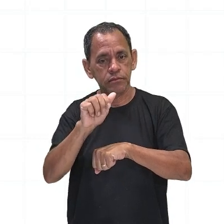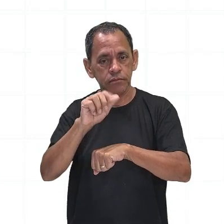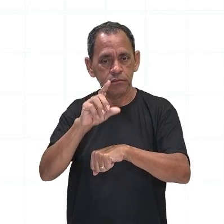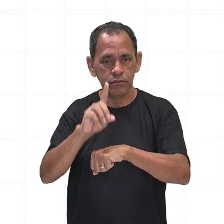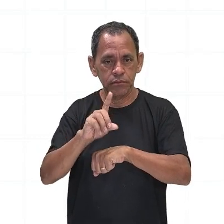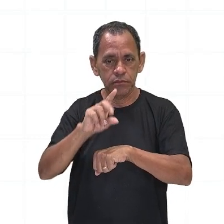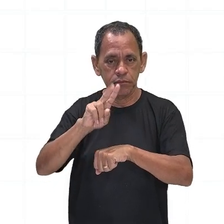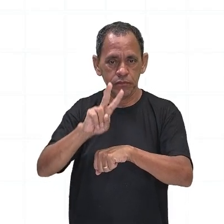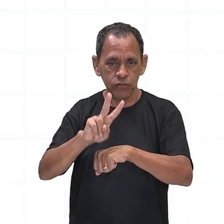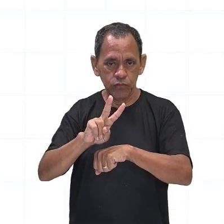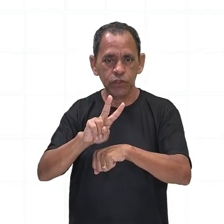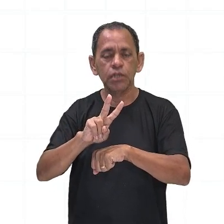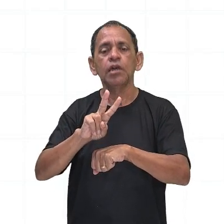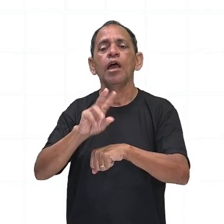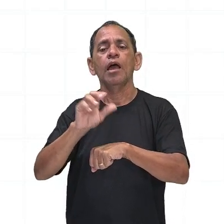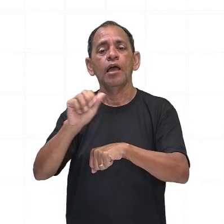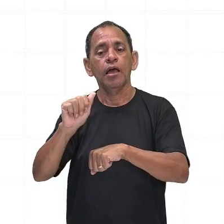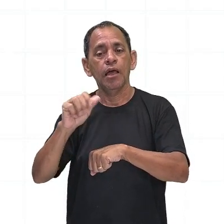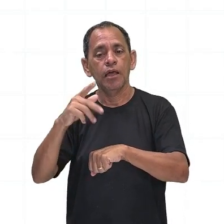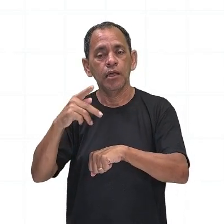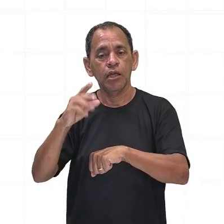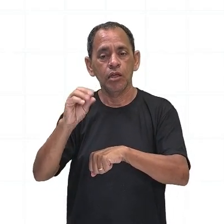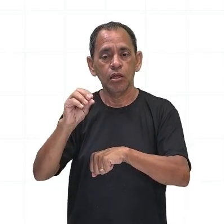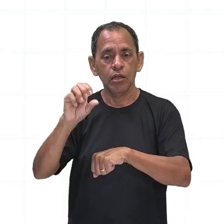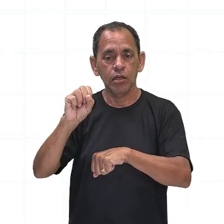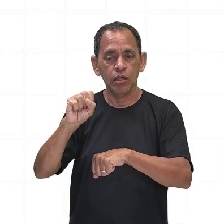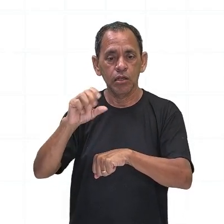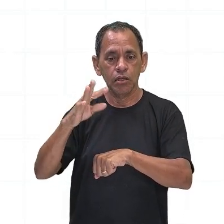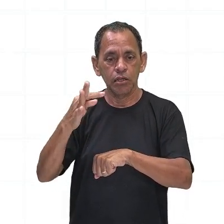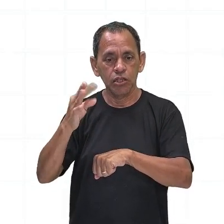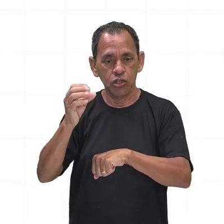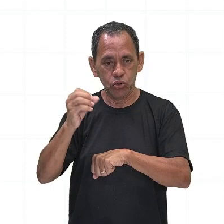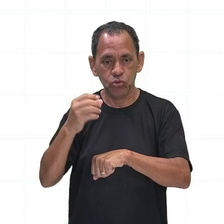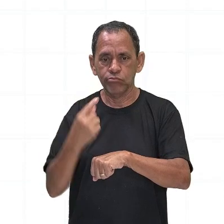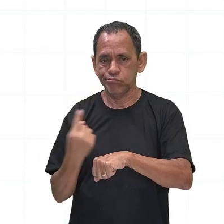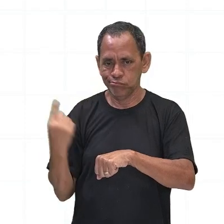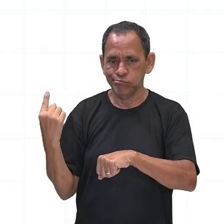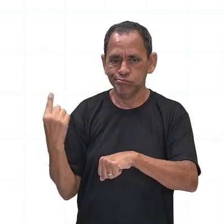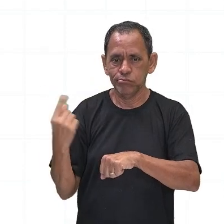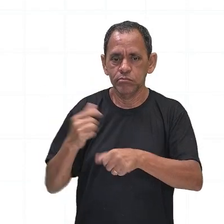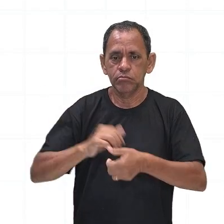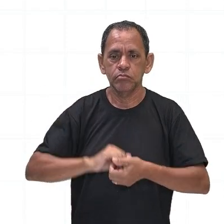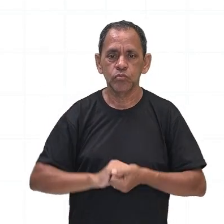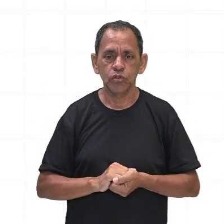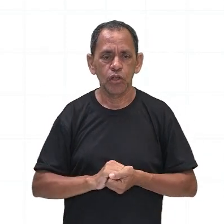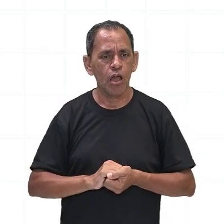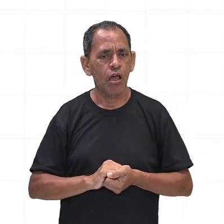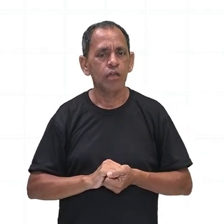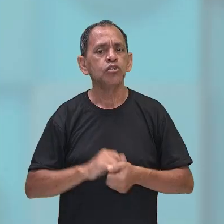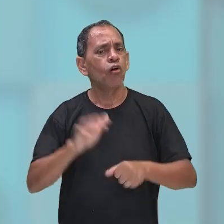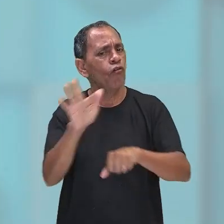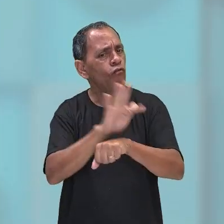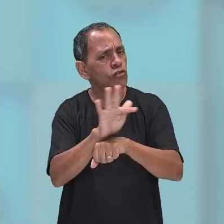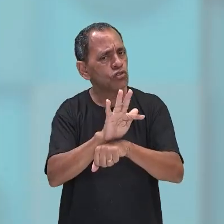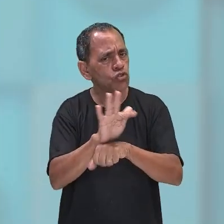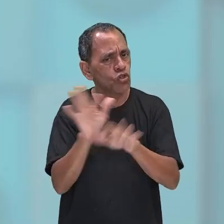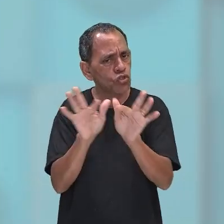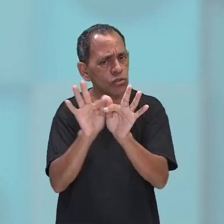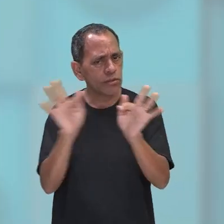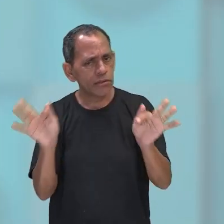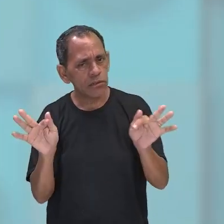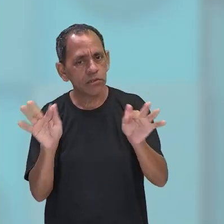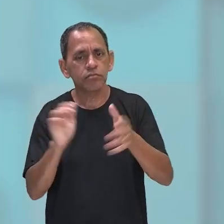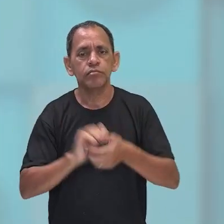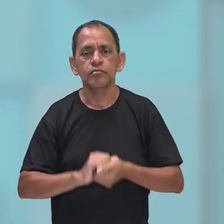aposto. Esses são termos acessórios. São as funções sintáticas que aí nós vamos chamar de termos